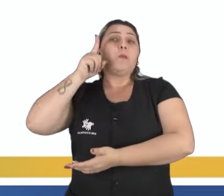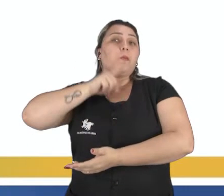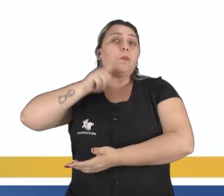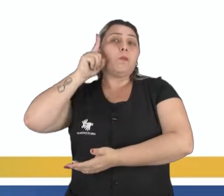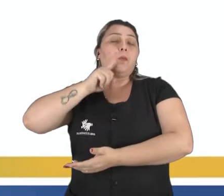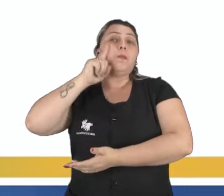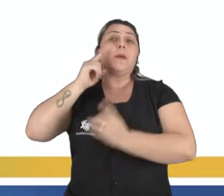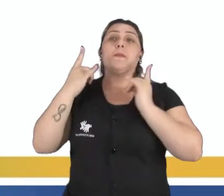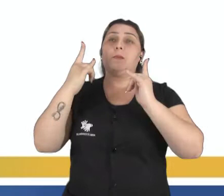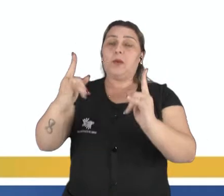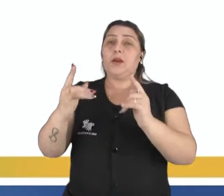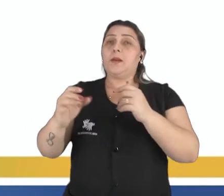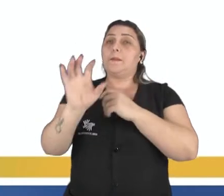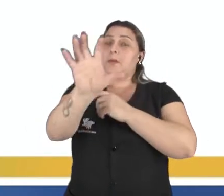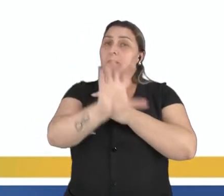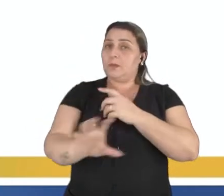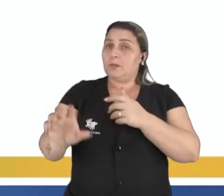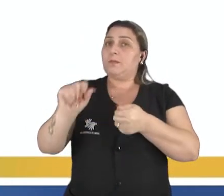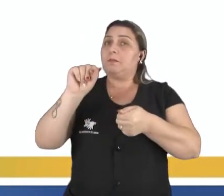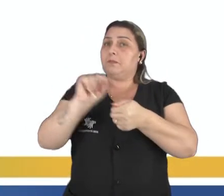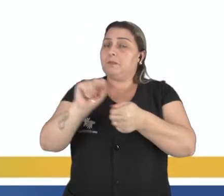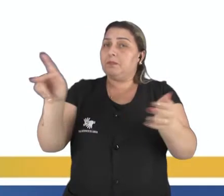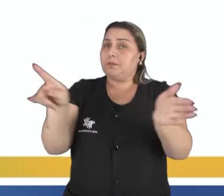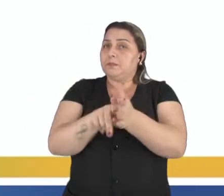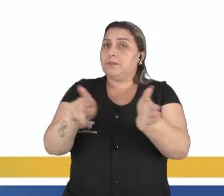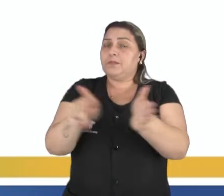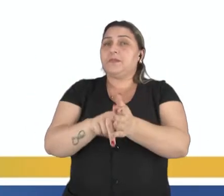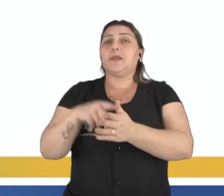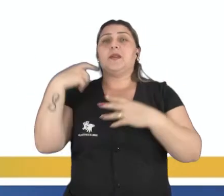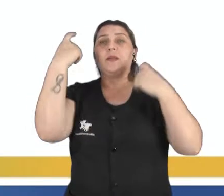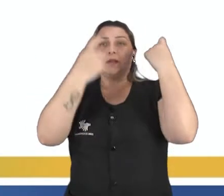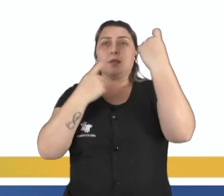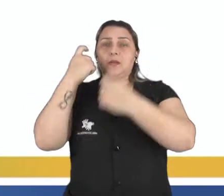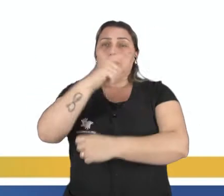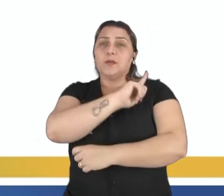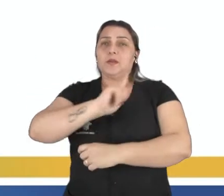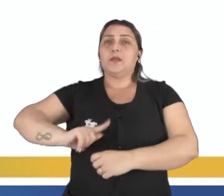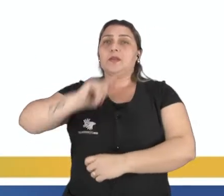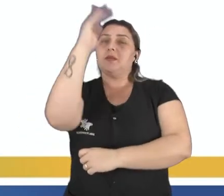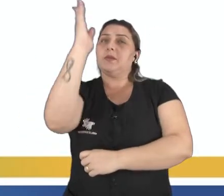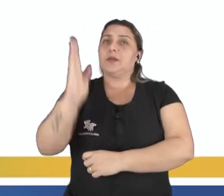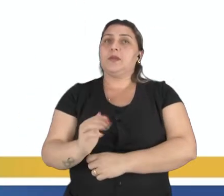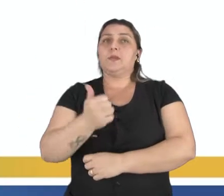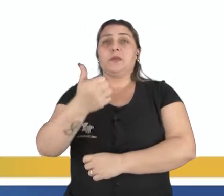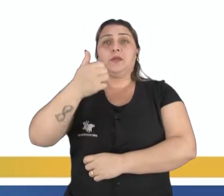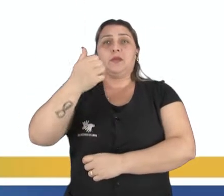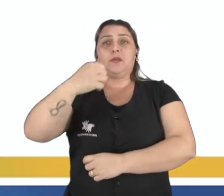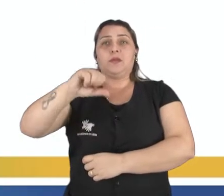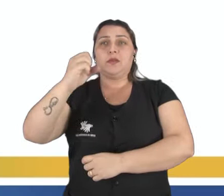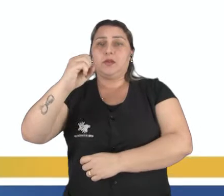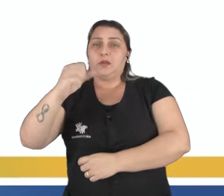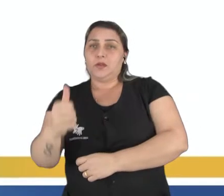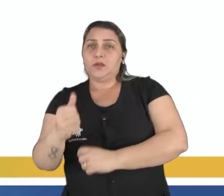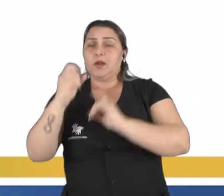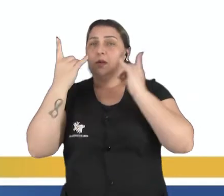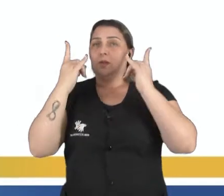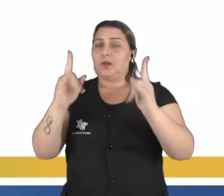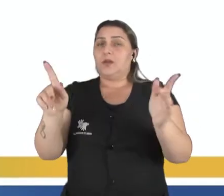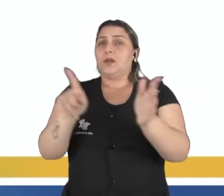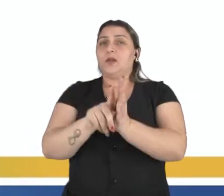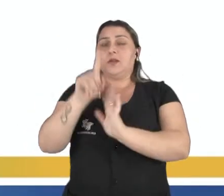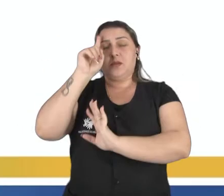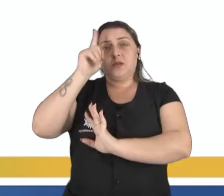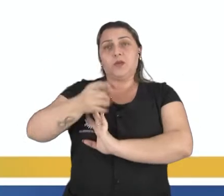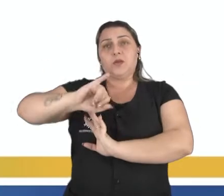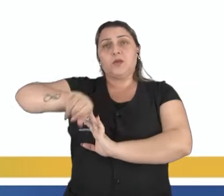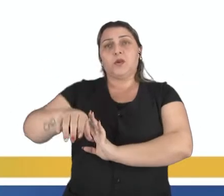envolvendo a região, né, o que levanta, então, de fato, a preocupação do governo brasileiro. Em 1901, a Bolívia era presidida pelo